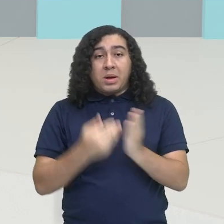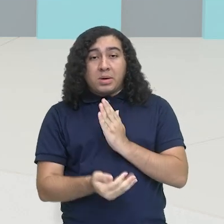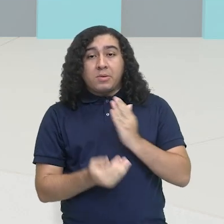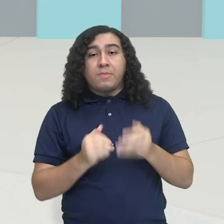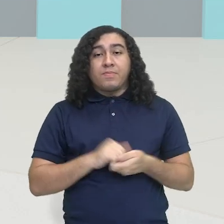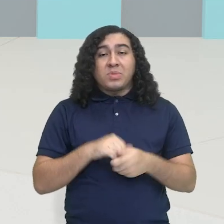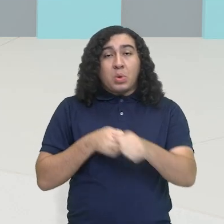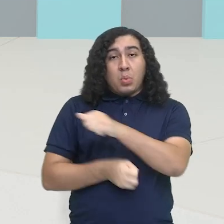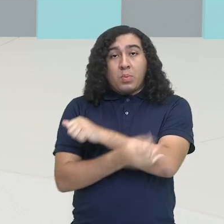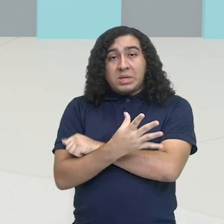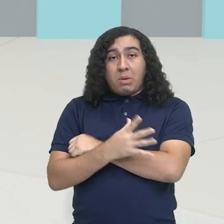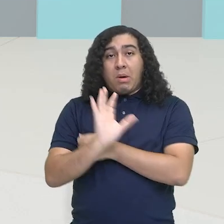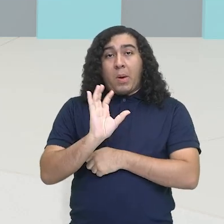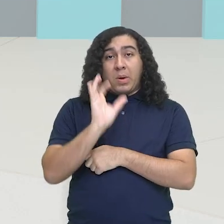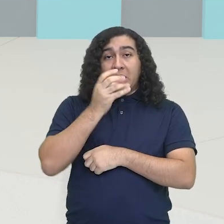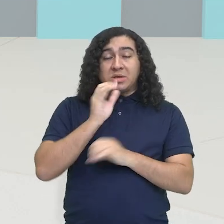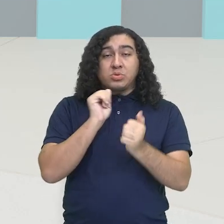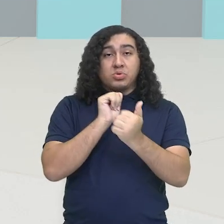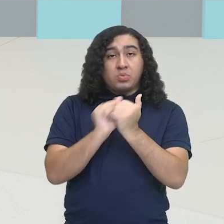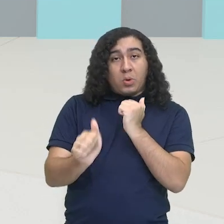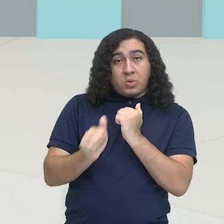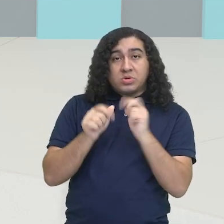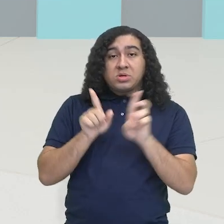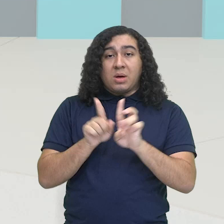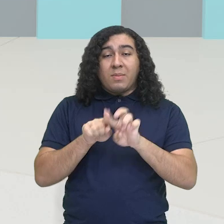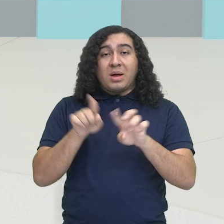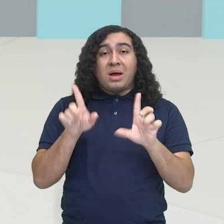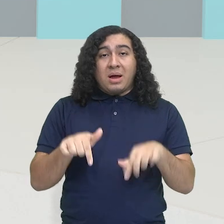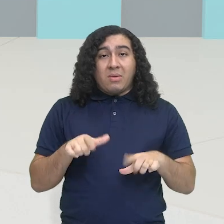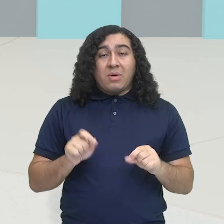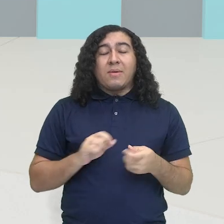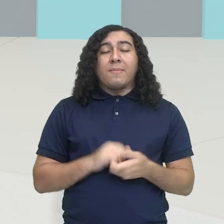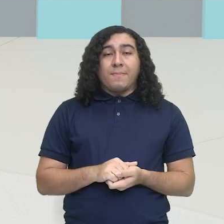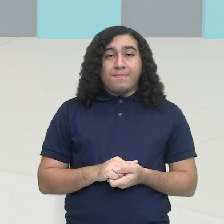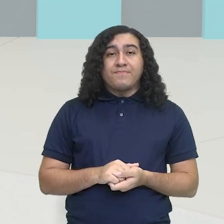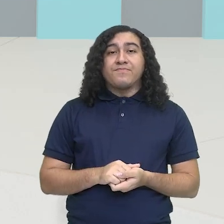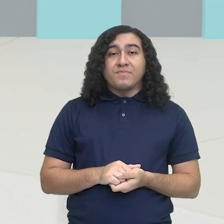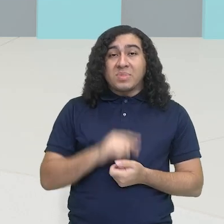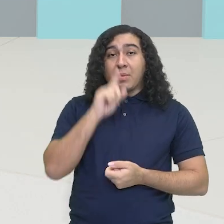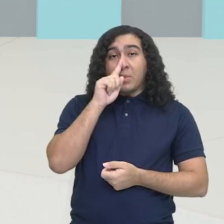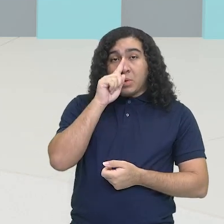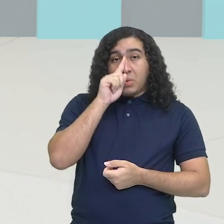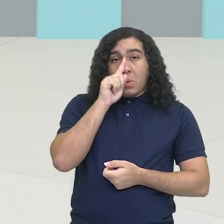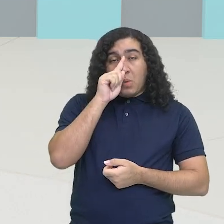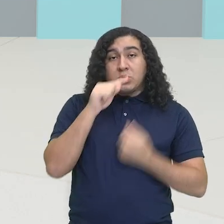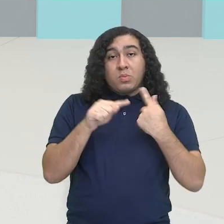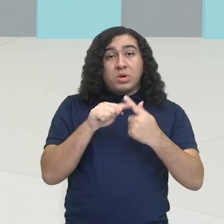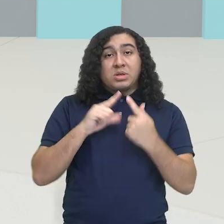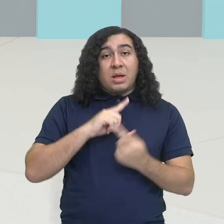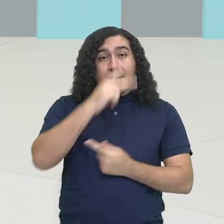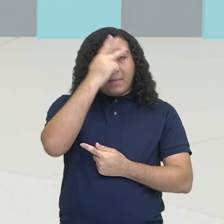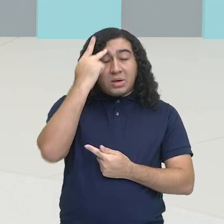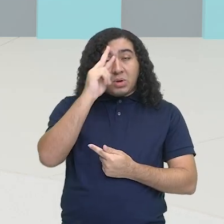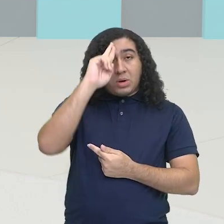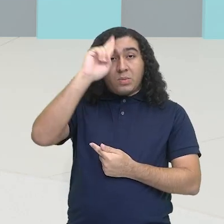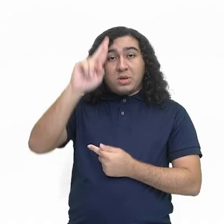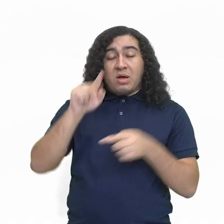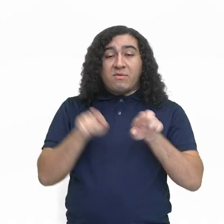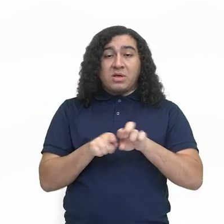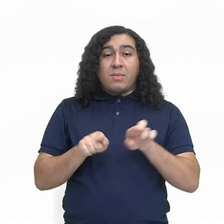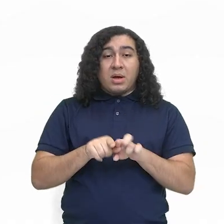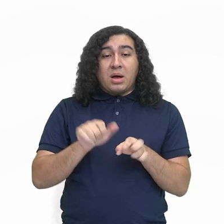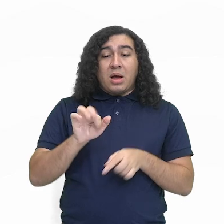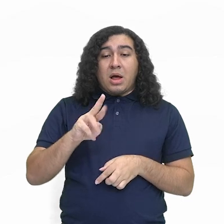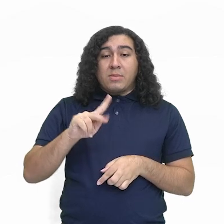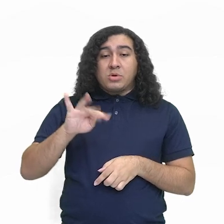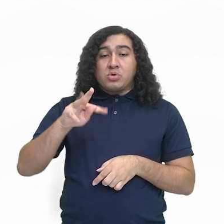ali em casos no esporte, e esses casos, eles são alarmantes. Então, dirigentes, árbitros, como vocês vão observar aí,